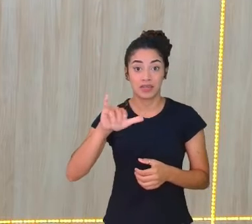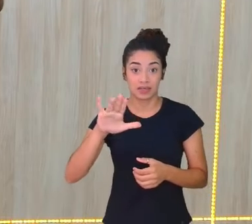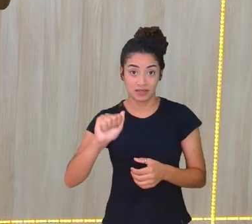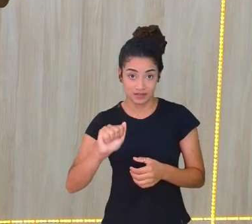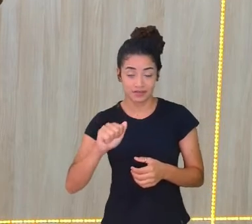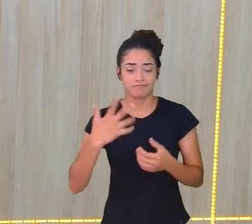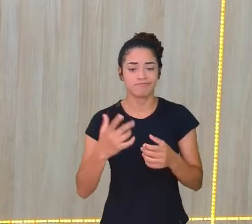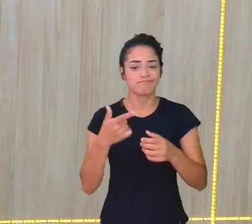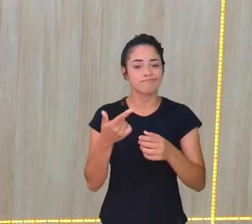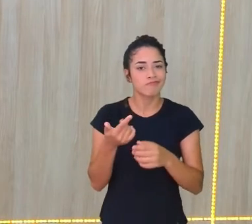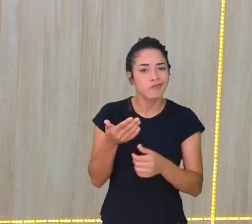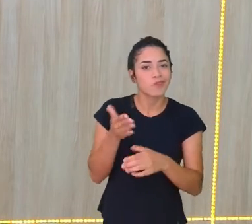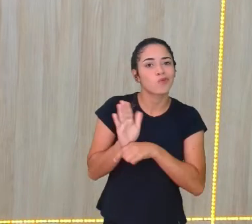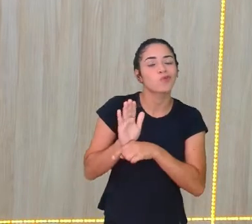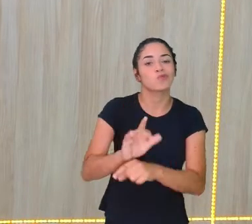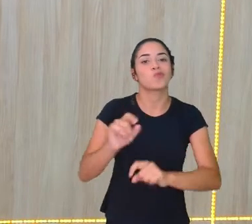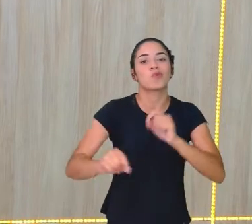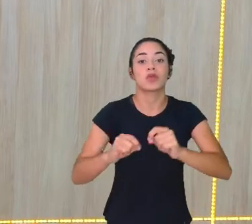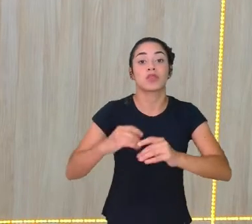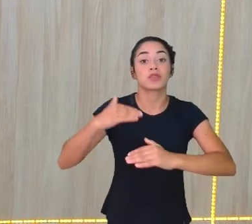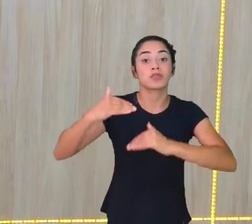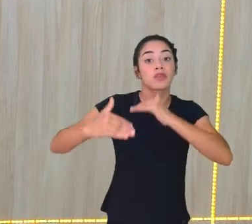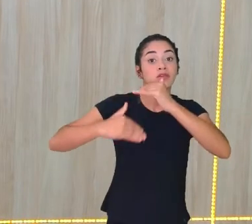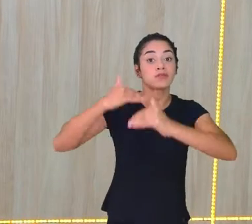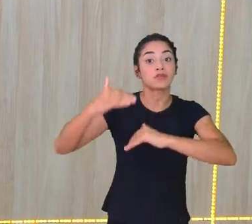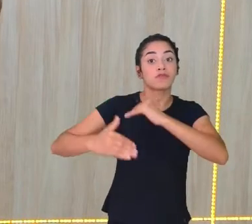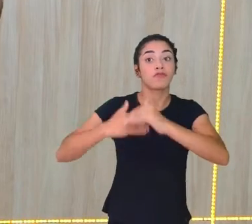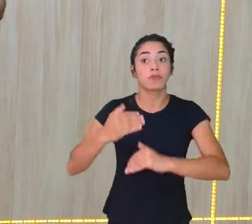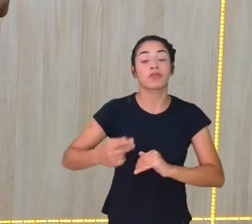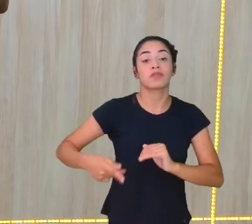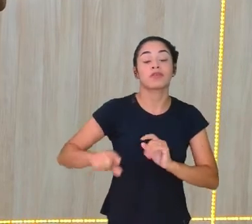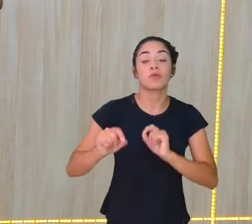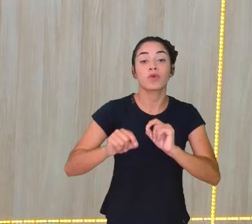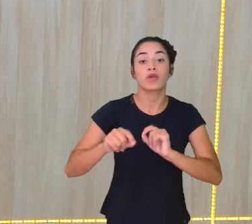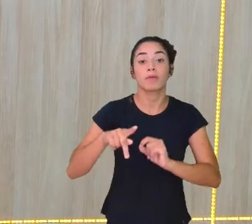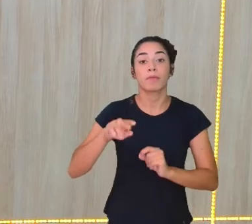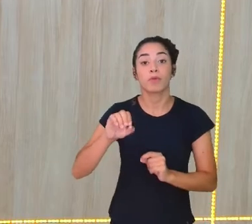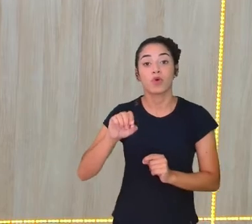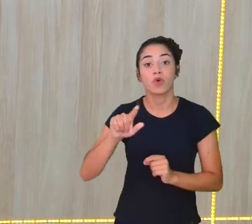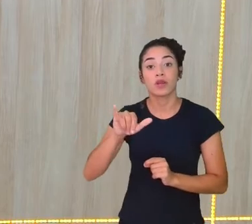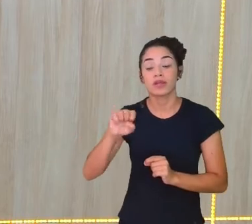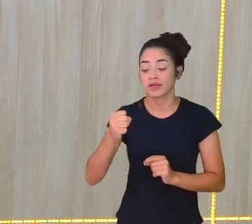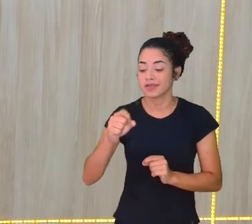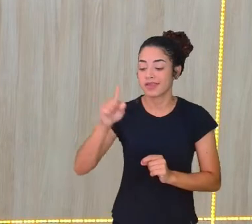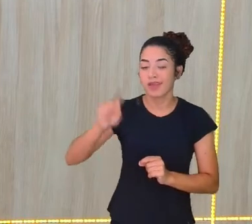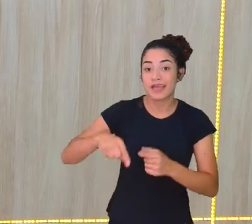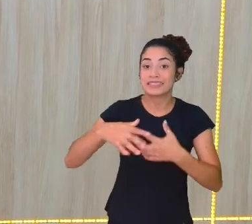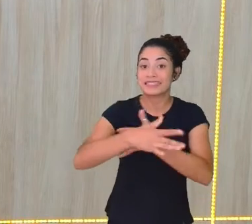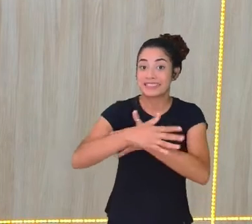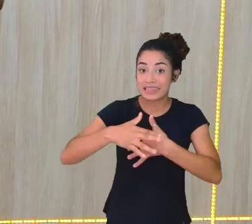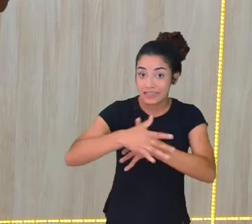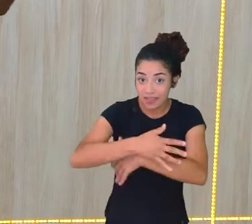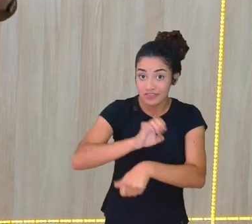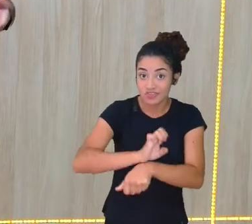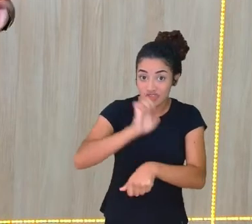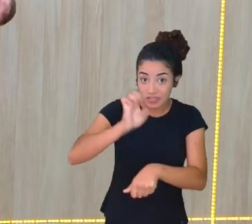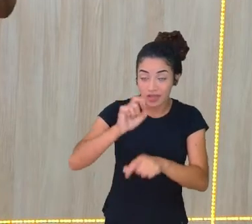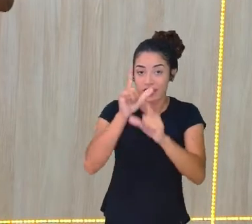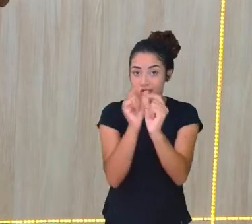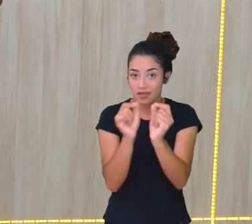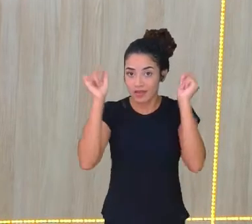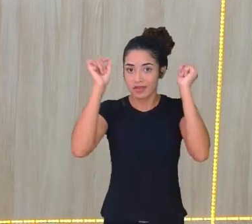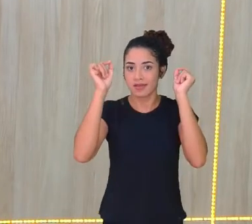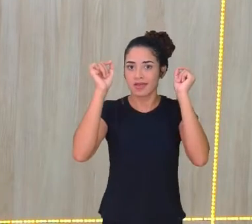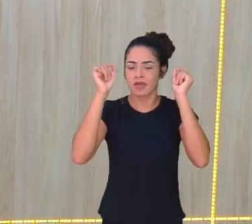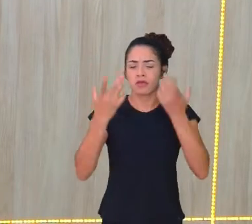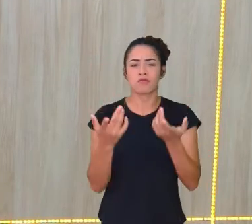que contribuiu para o desenvolvimento da polis, né? A polis é a cidade-estado grega. Lembrando, o